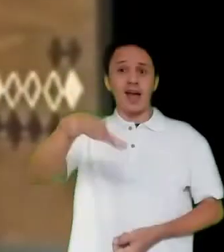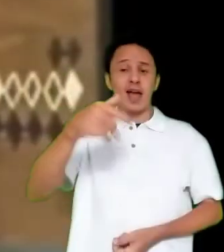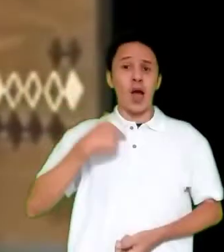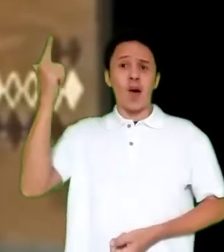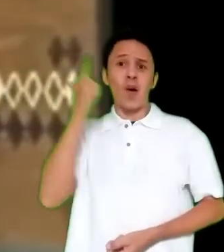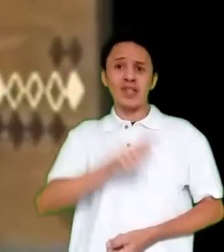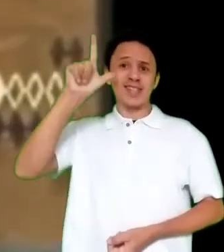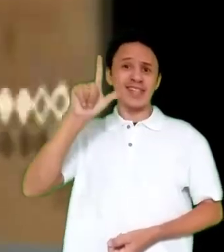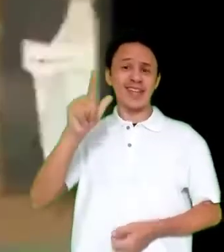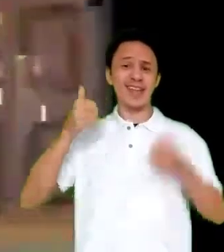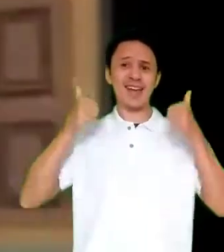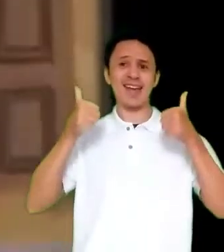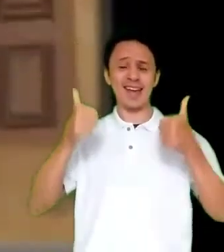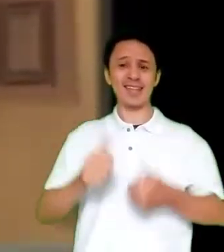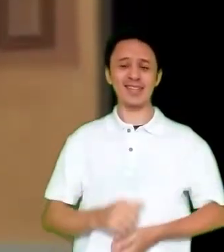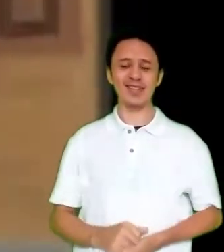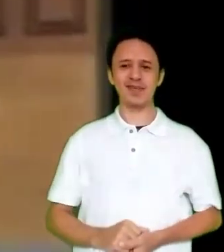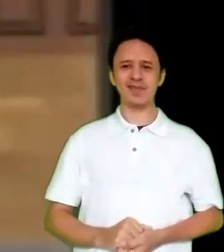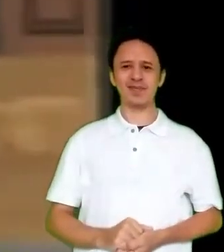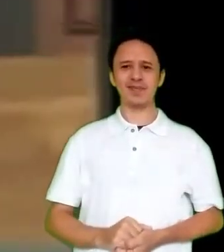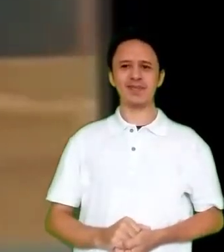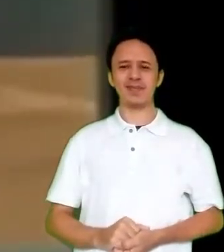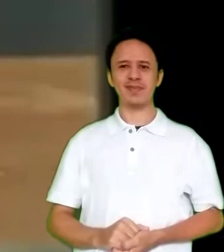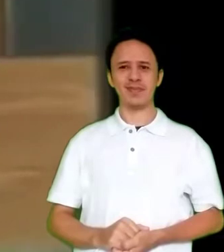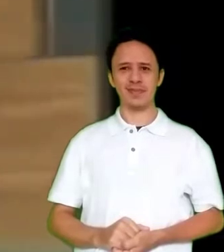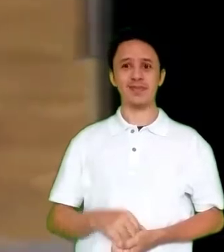Jenny! Jenny! Eu consegui!